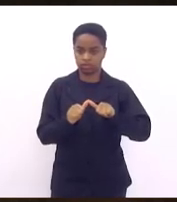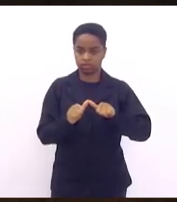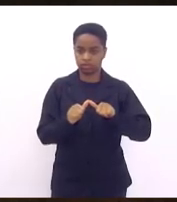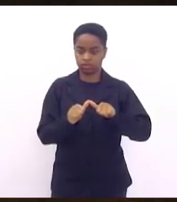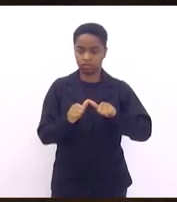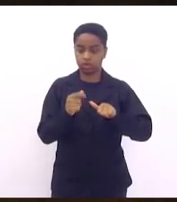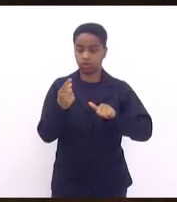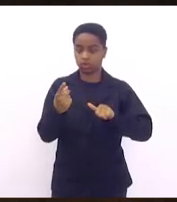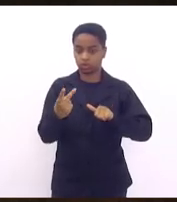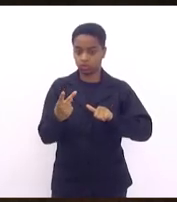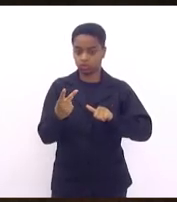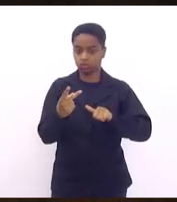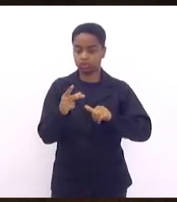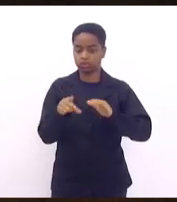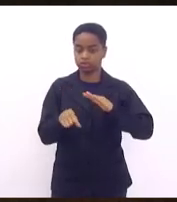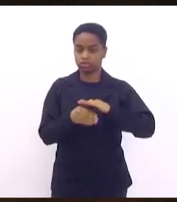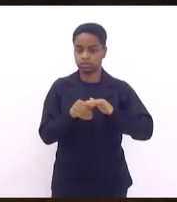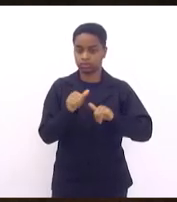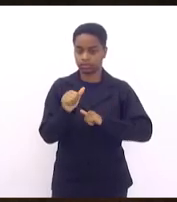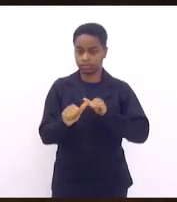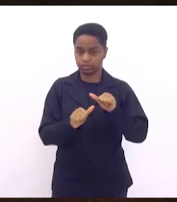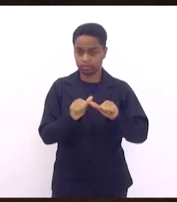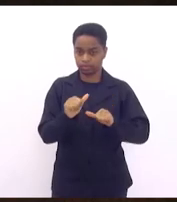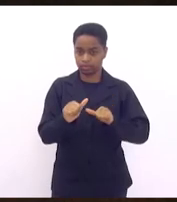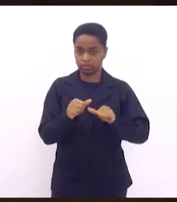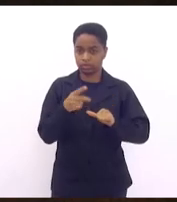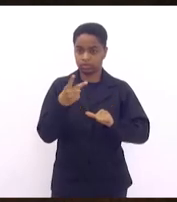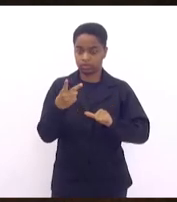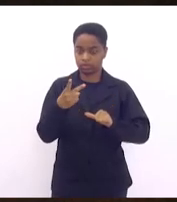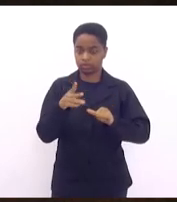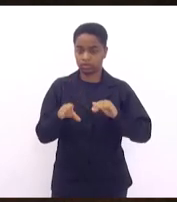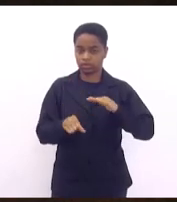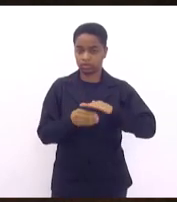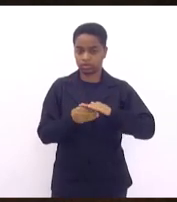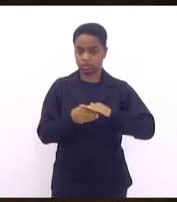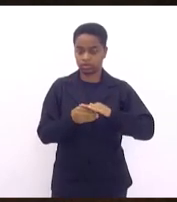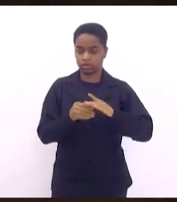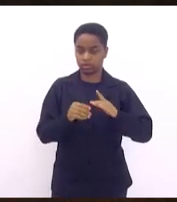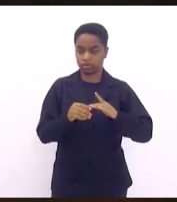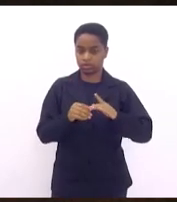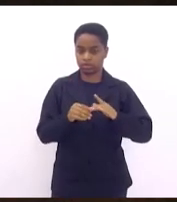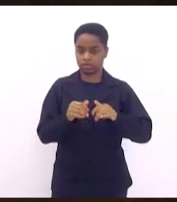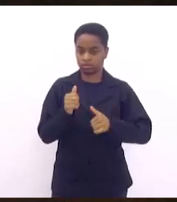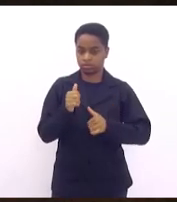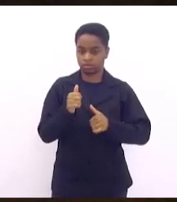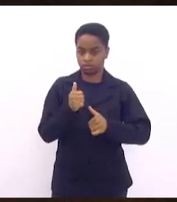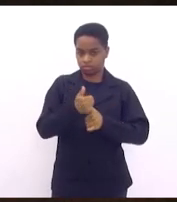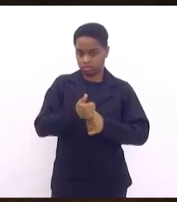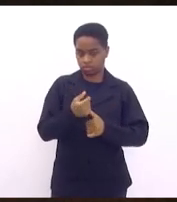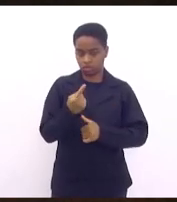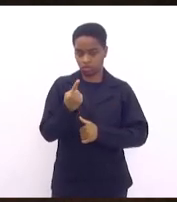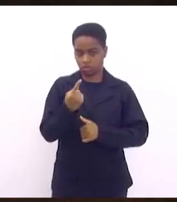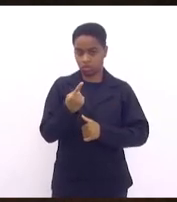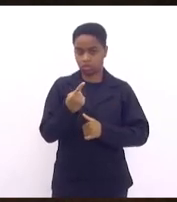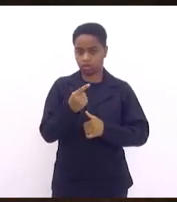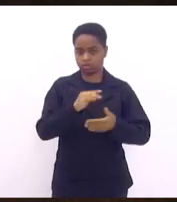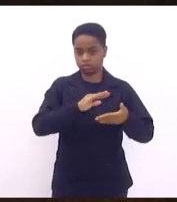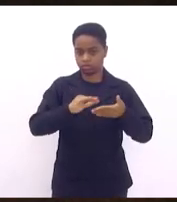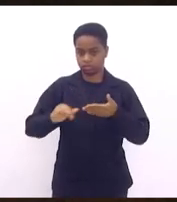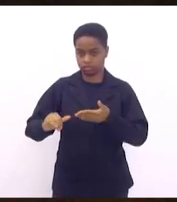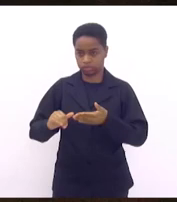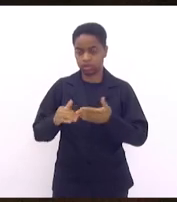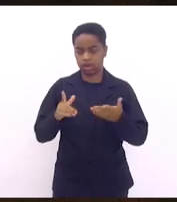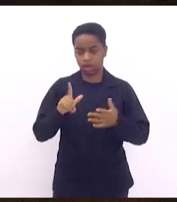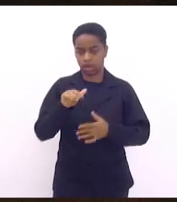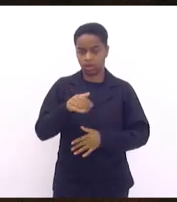modificativas, 2 emendas modificativas, 2 emendas aditivas e a última supressiva. É o